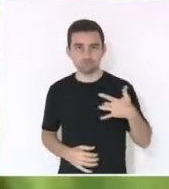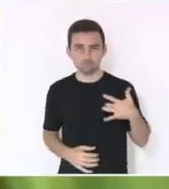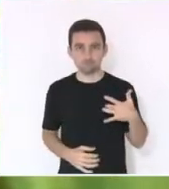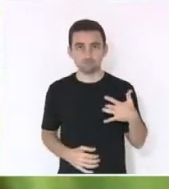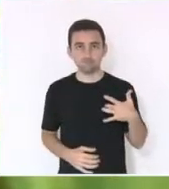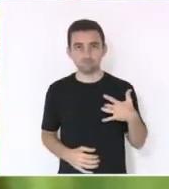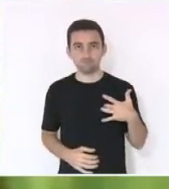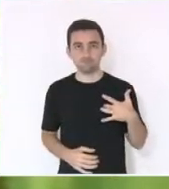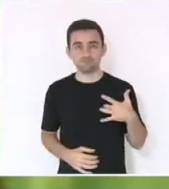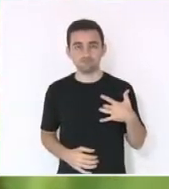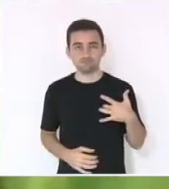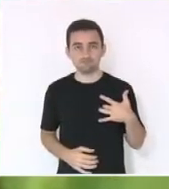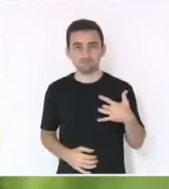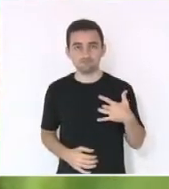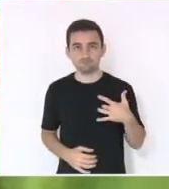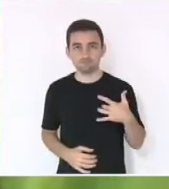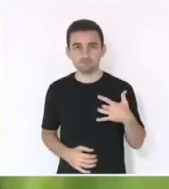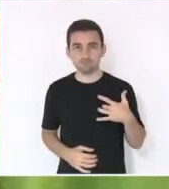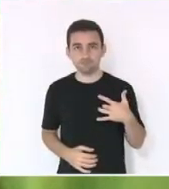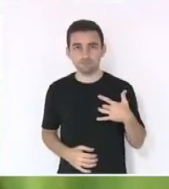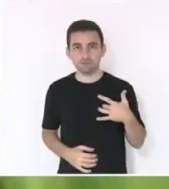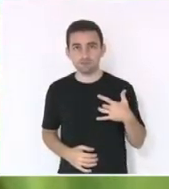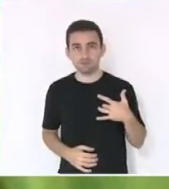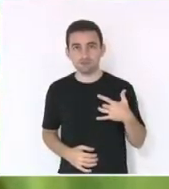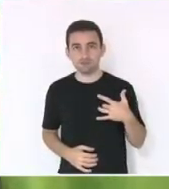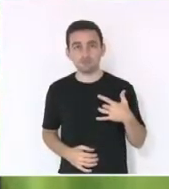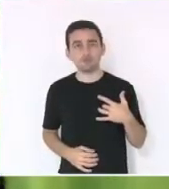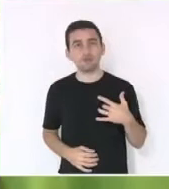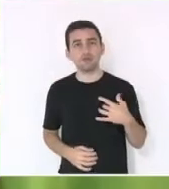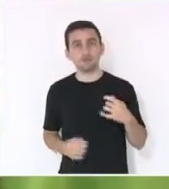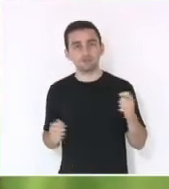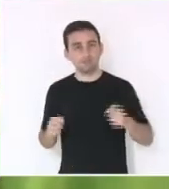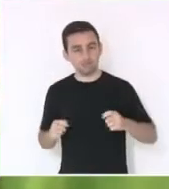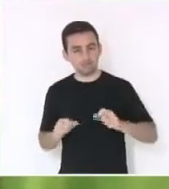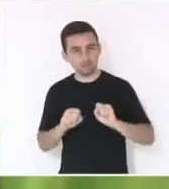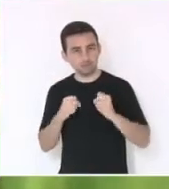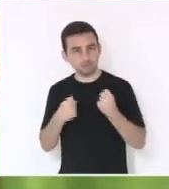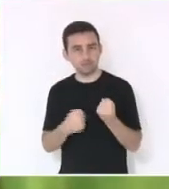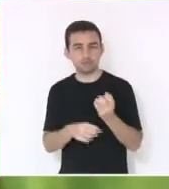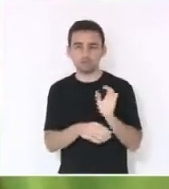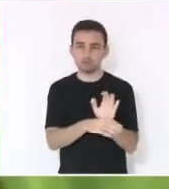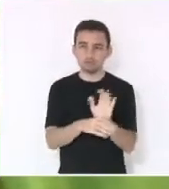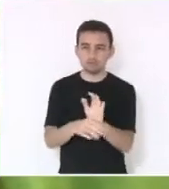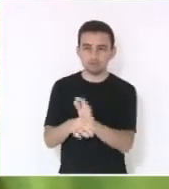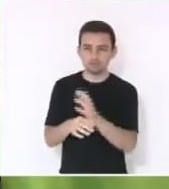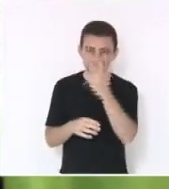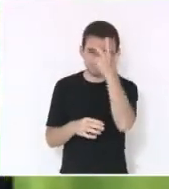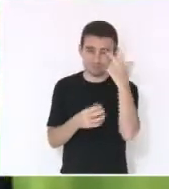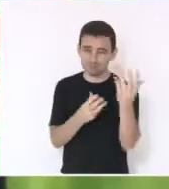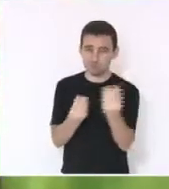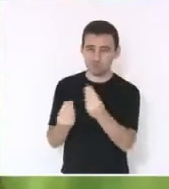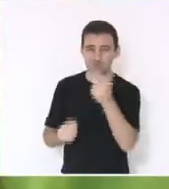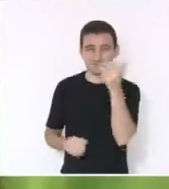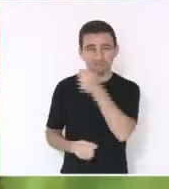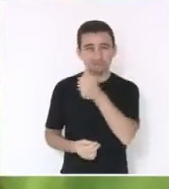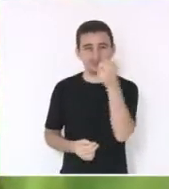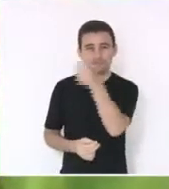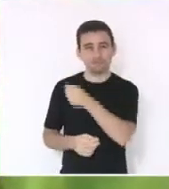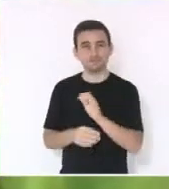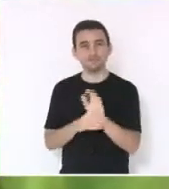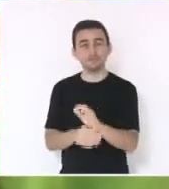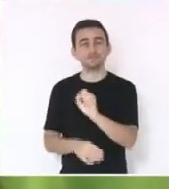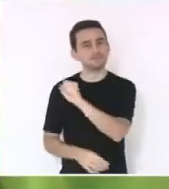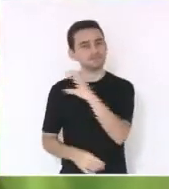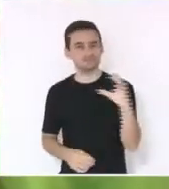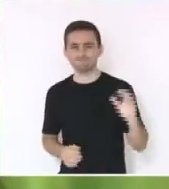dedica para fazer com que muitas vidas sejam salvas. Santa Catarina está de